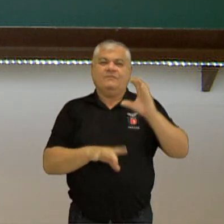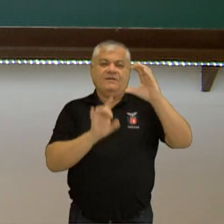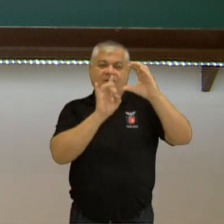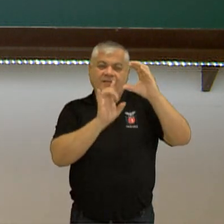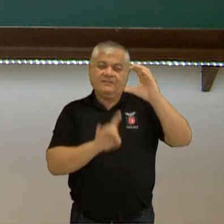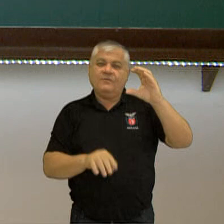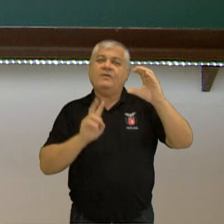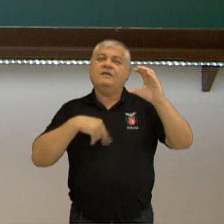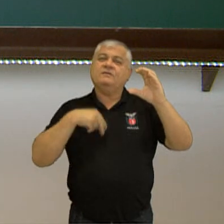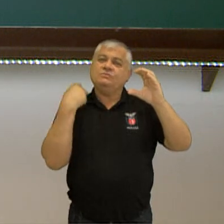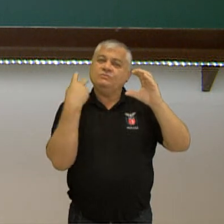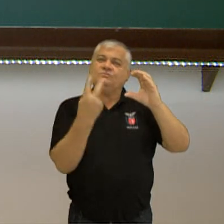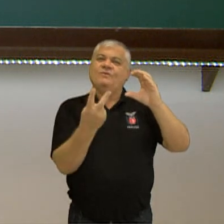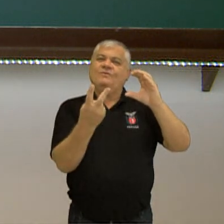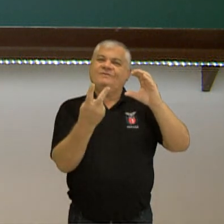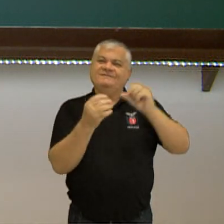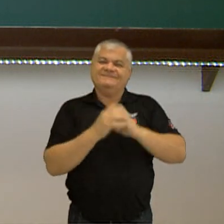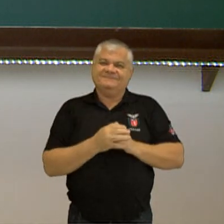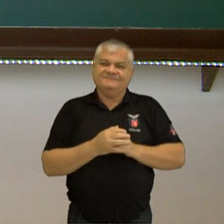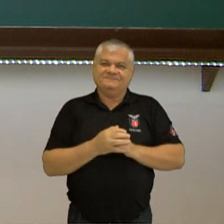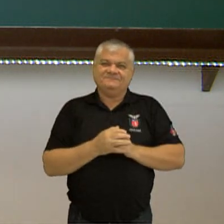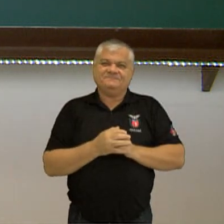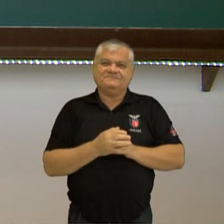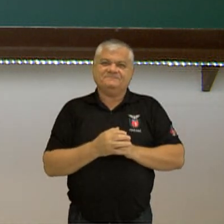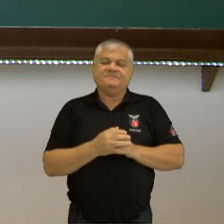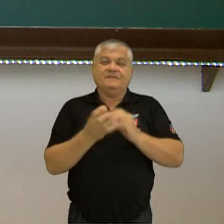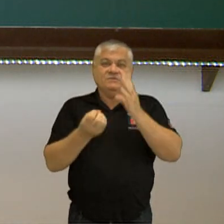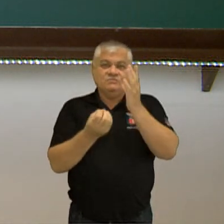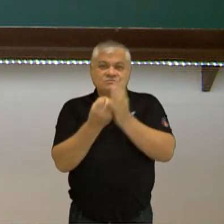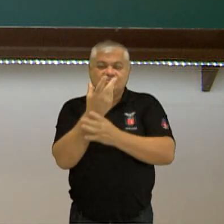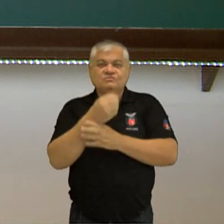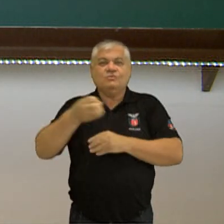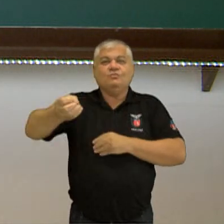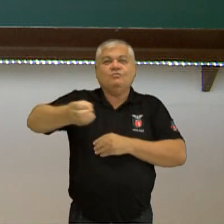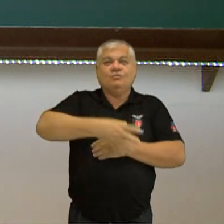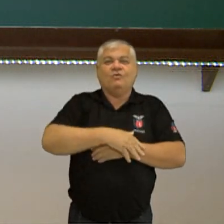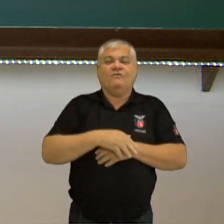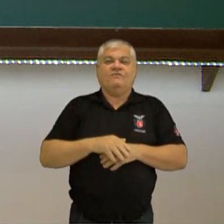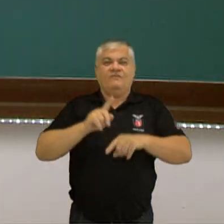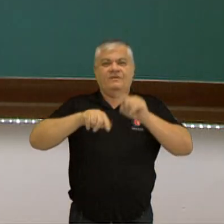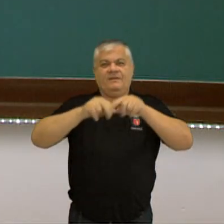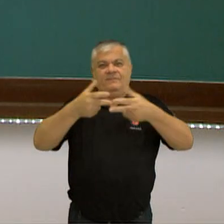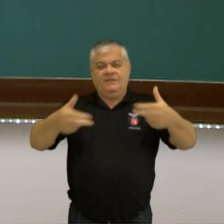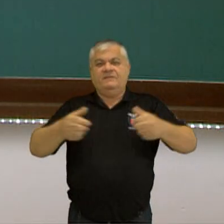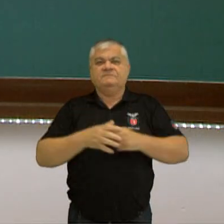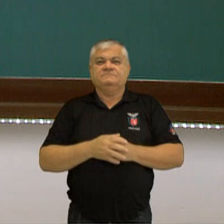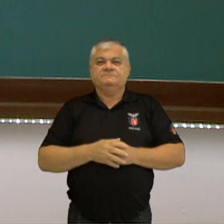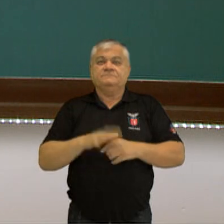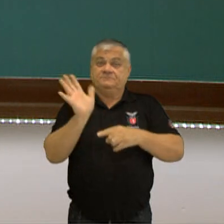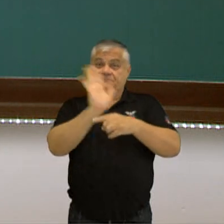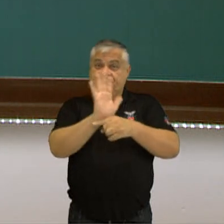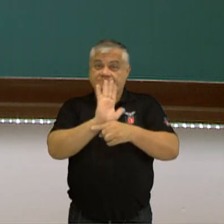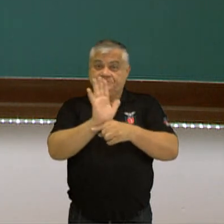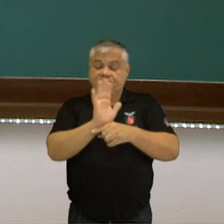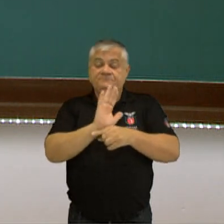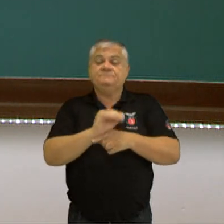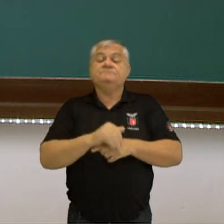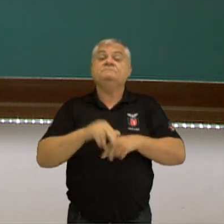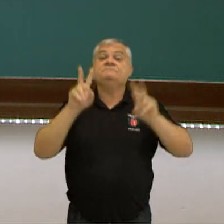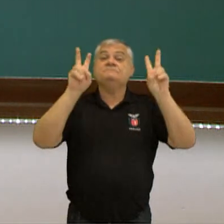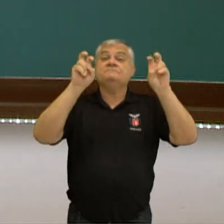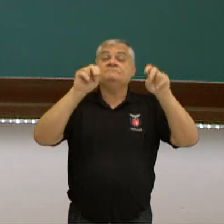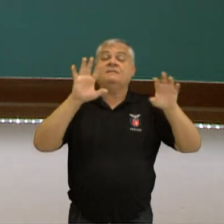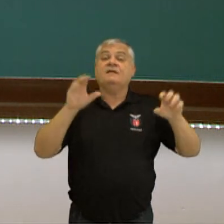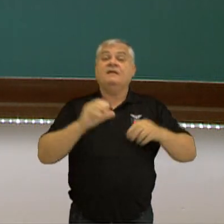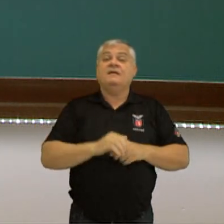ligando ao carbono está partilhando elétrons para dar origem a um novo composto. Bom, gente, nesse vídeo nós falamos sobre